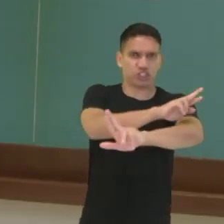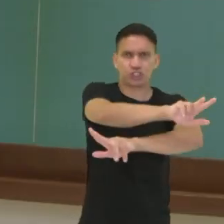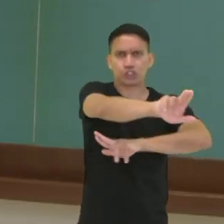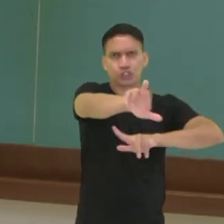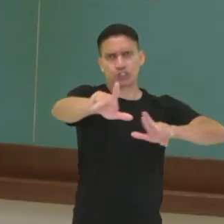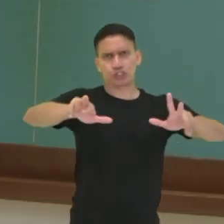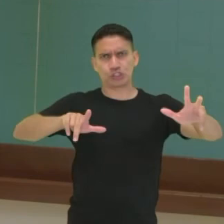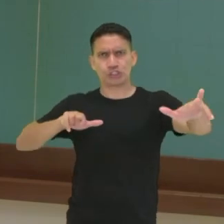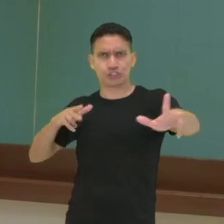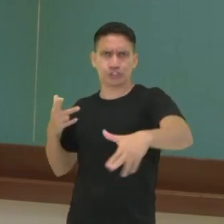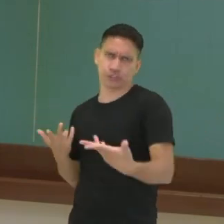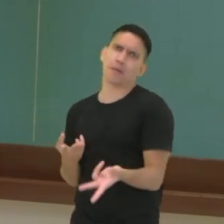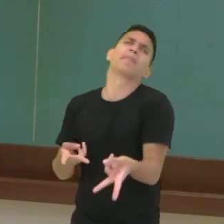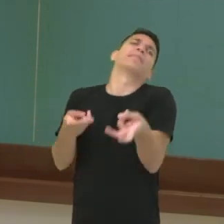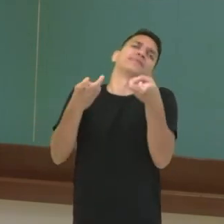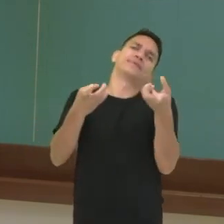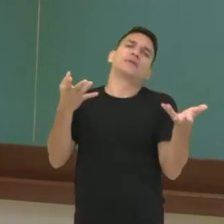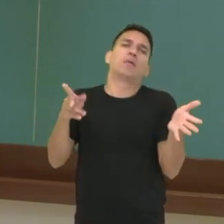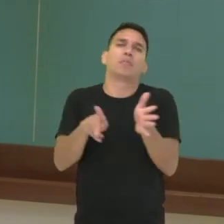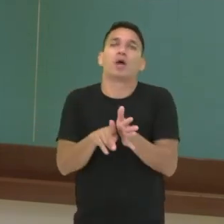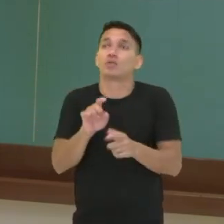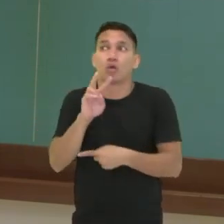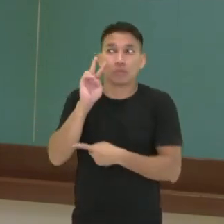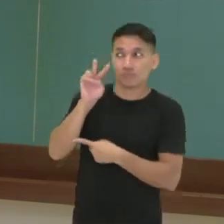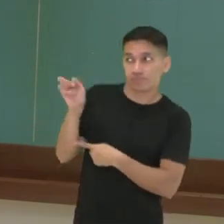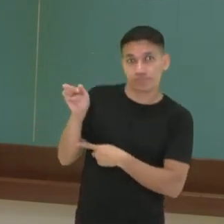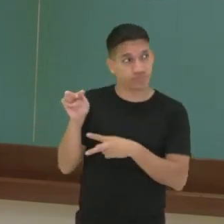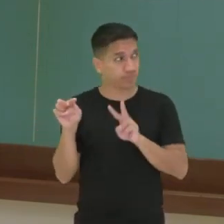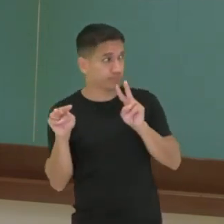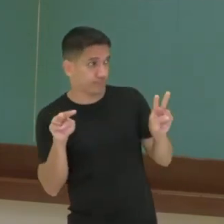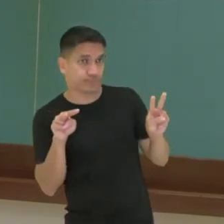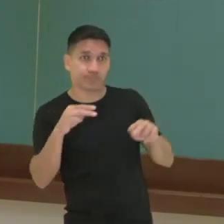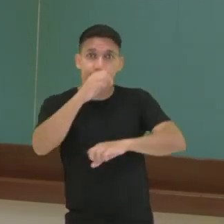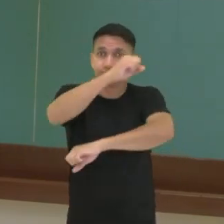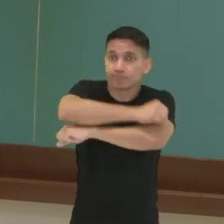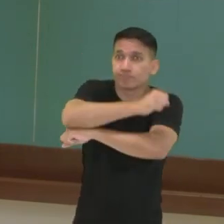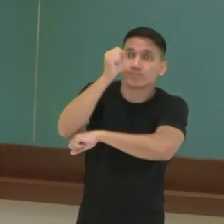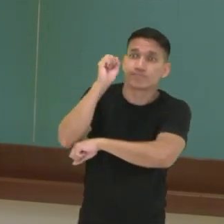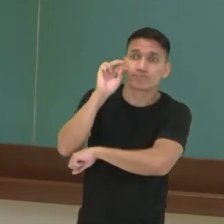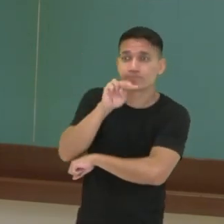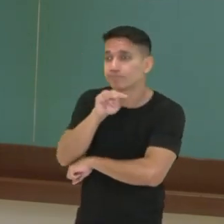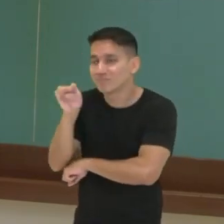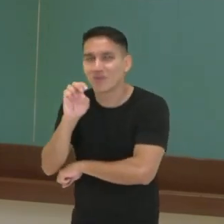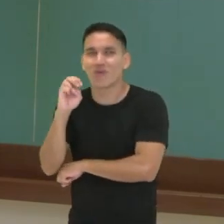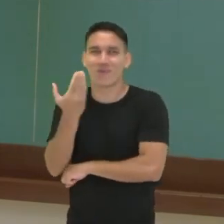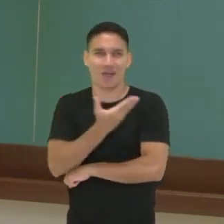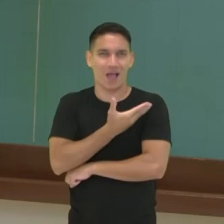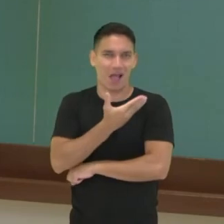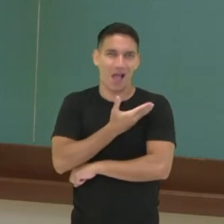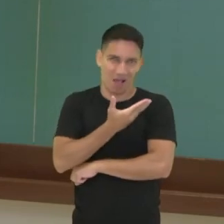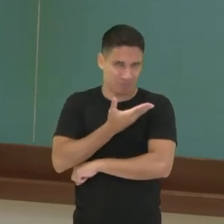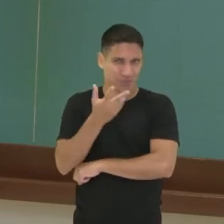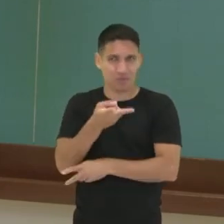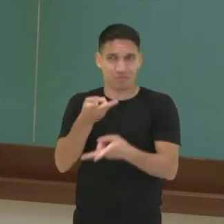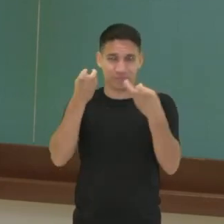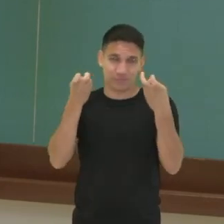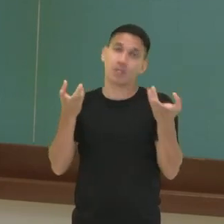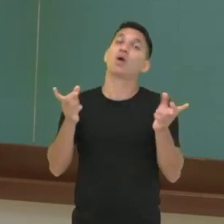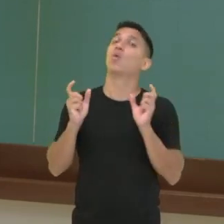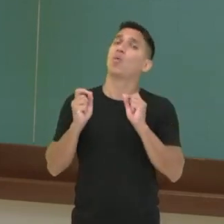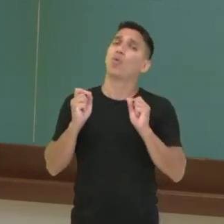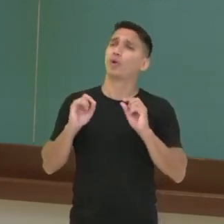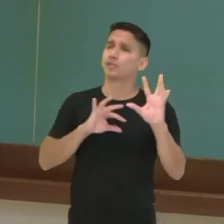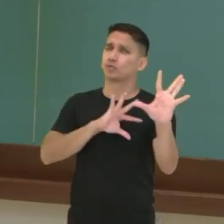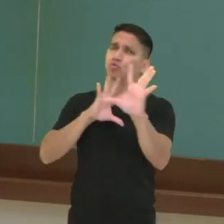aí dá pra gente perceber só olhando para o lado, né? Olhando pela janela e olhando para os colegas do lado, já dá pra gente perceber que nós